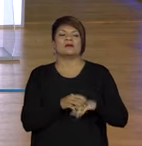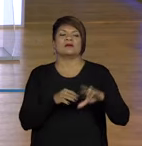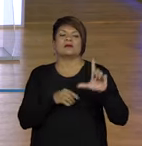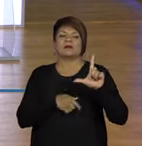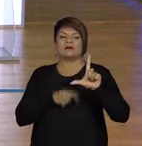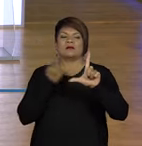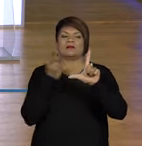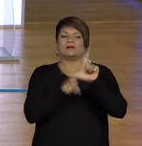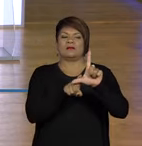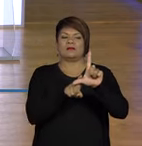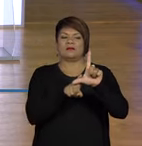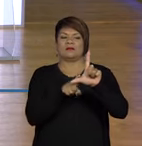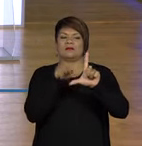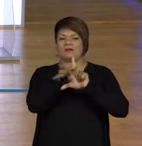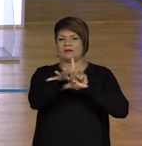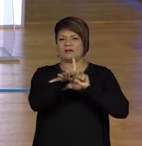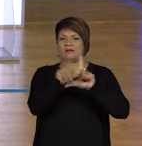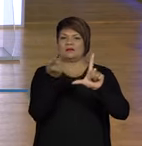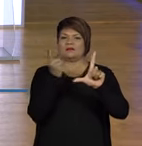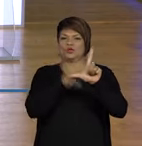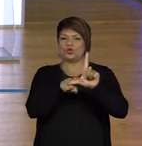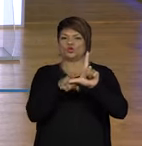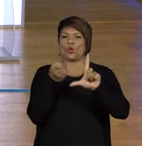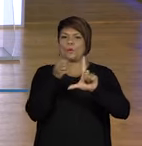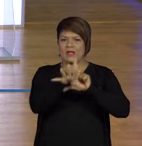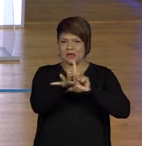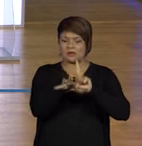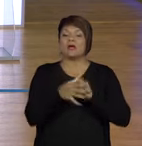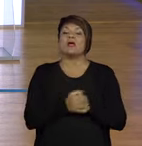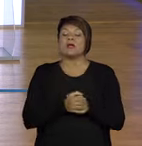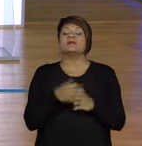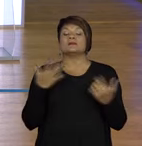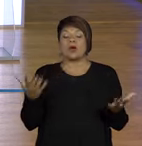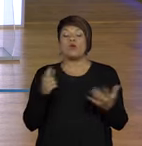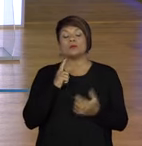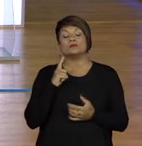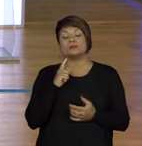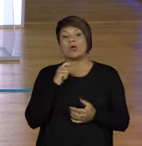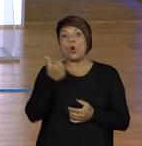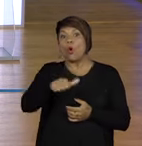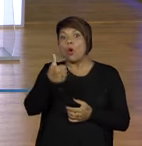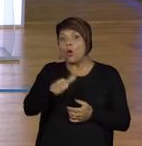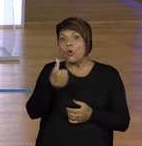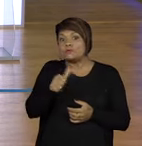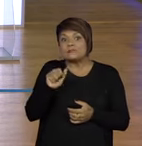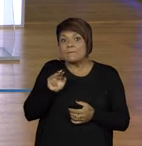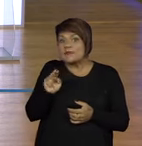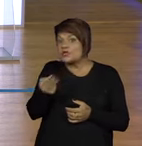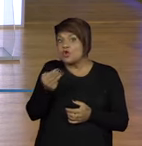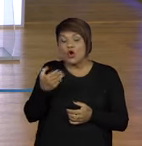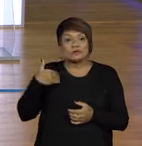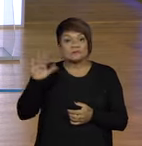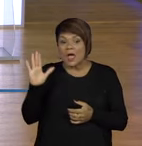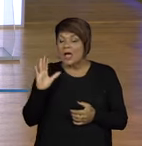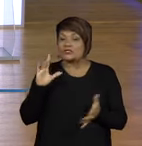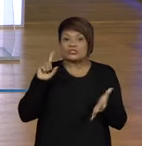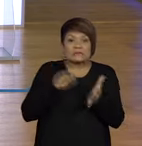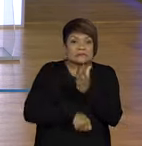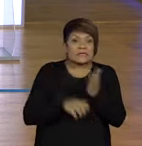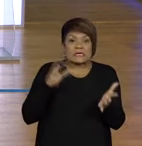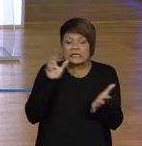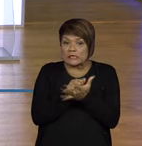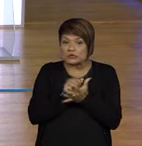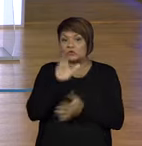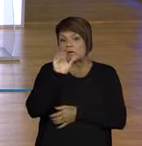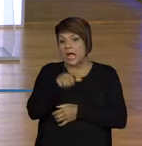E essa entrevista foi feita por uma estudante e foi publicada num jornal. E aí eu preciso